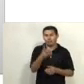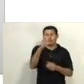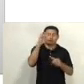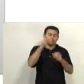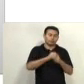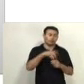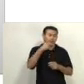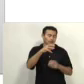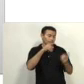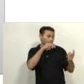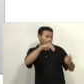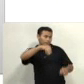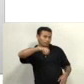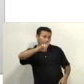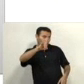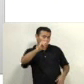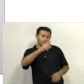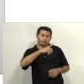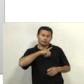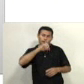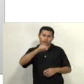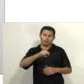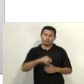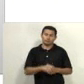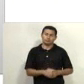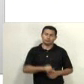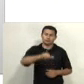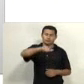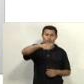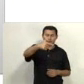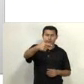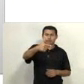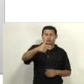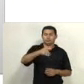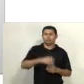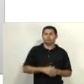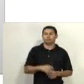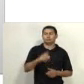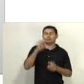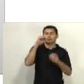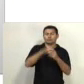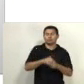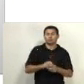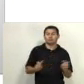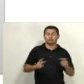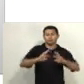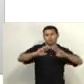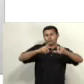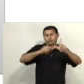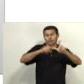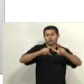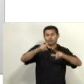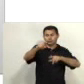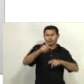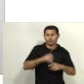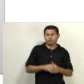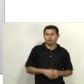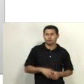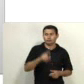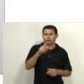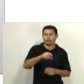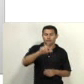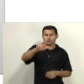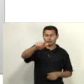situe a sua média, nesse caso a minha média é 12, tá? Eu situo a minha variável x, nesse